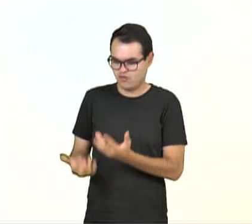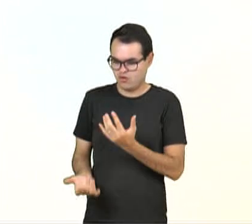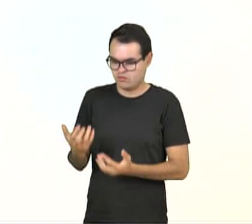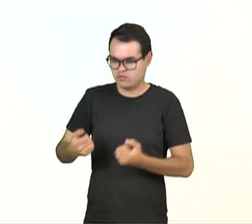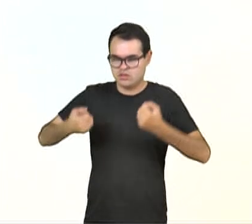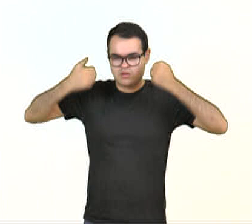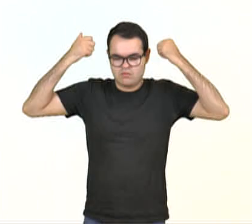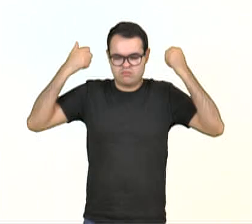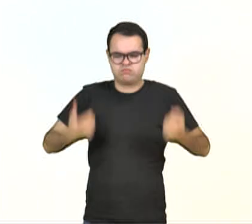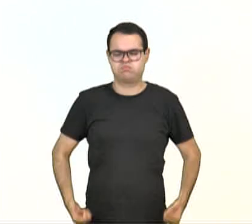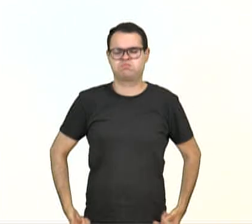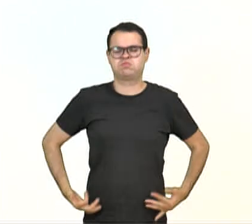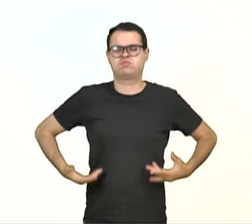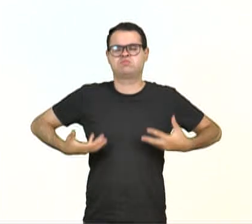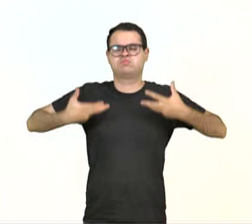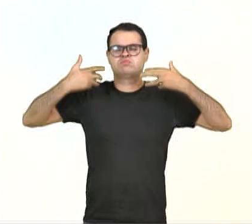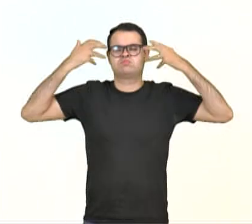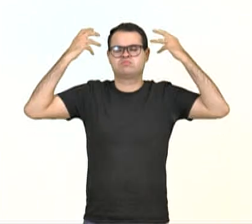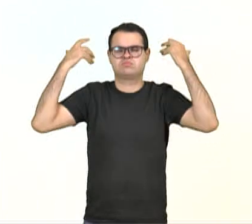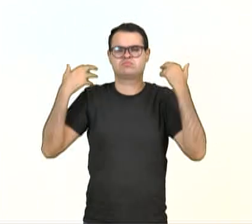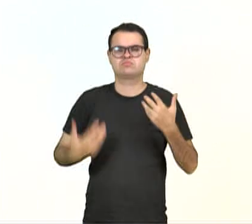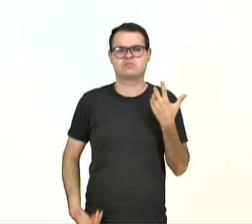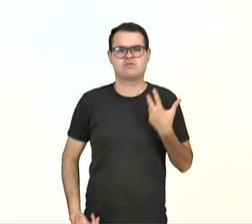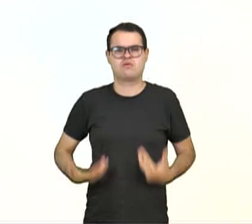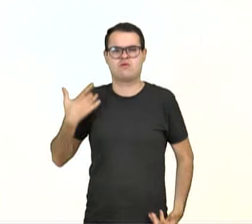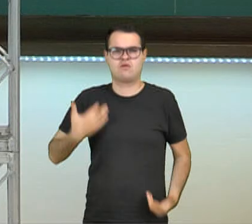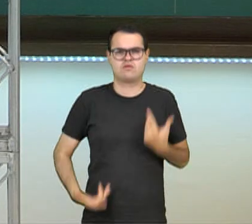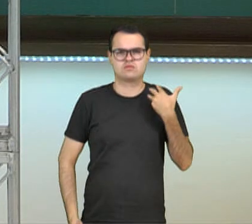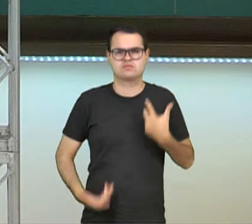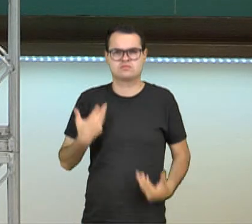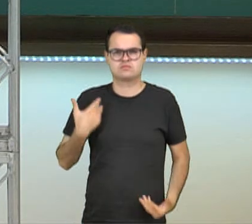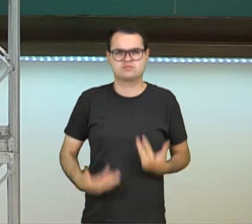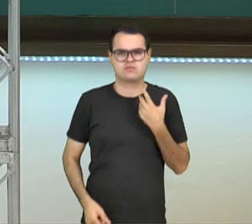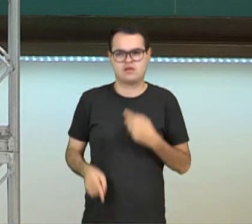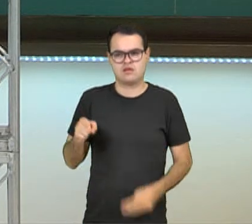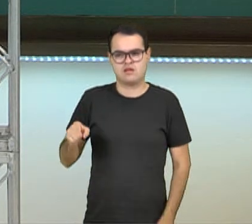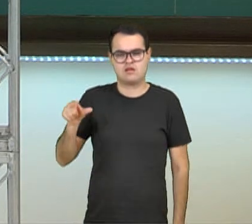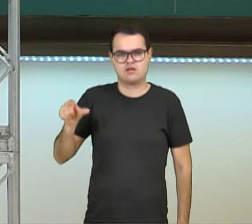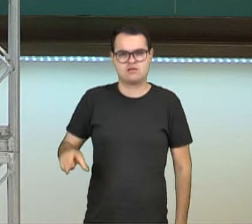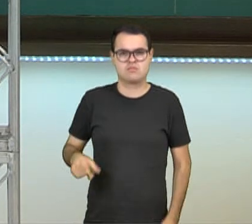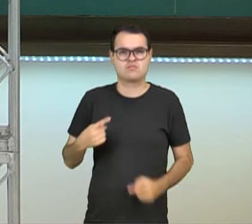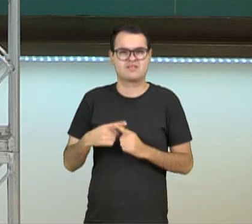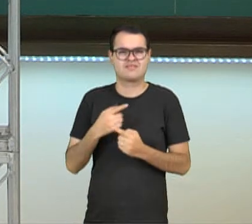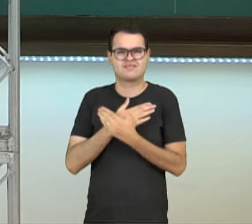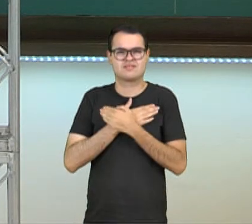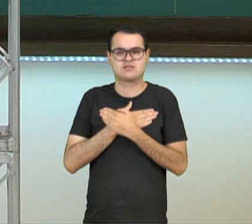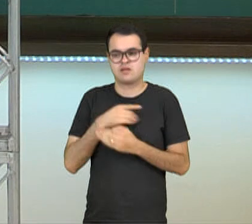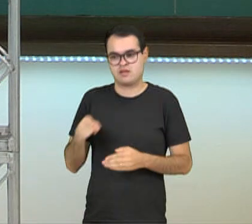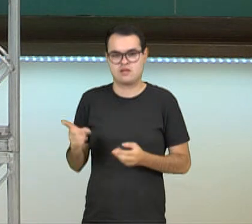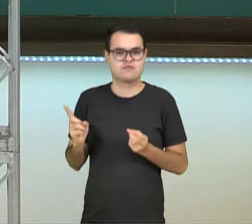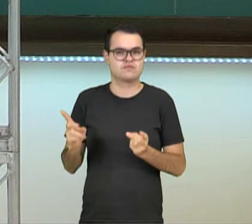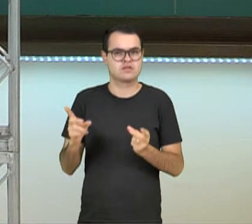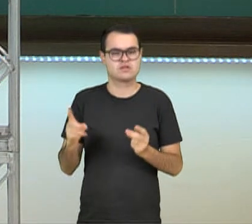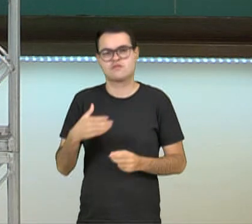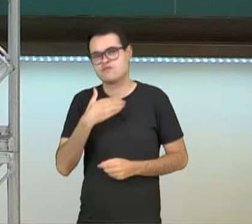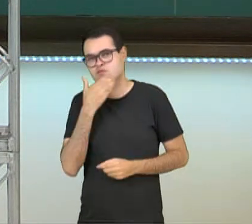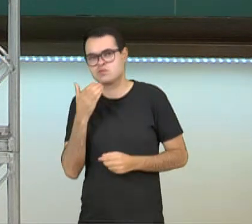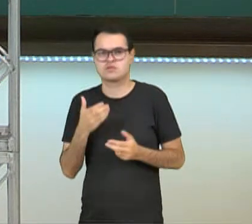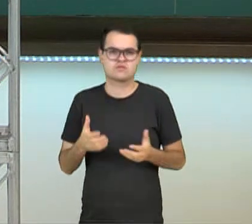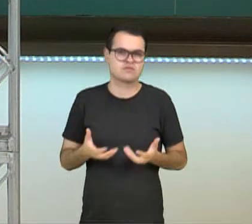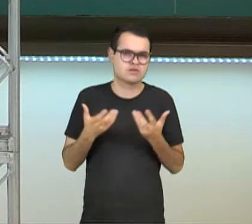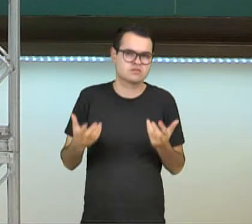expor sua revolta com o desemprego. Esse rapaz, ele tinha ali uma questão de vender frutas e verduras